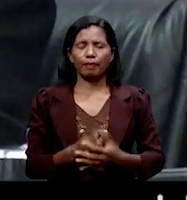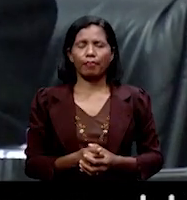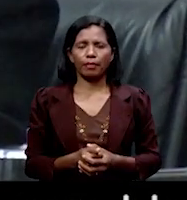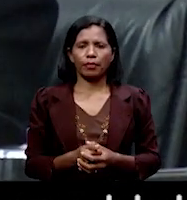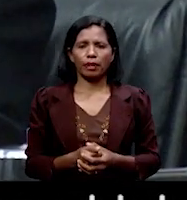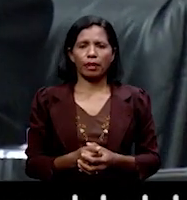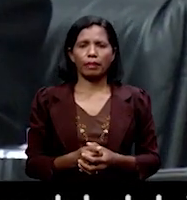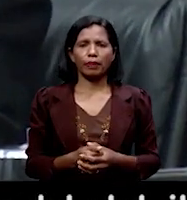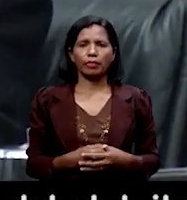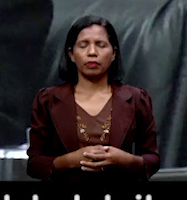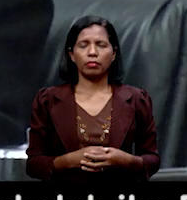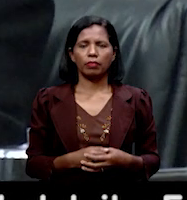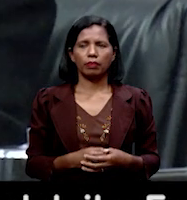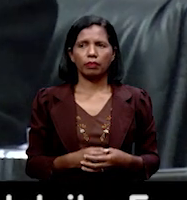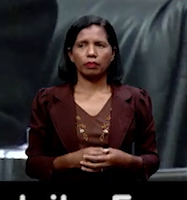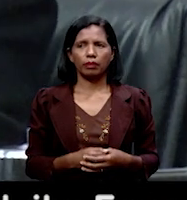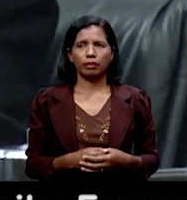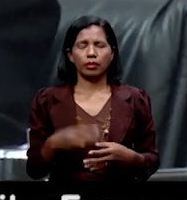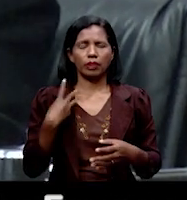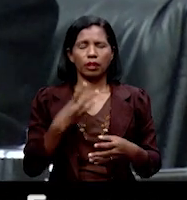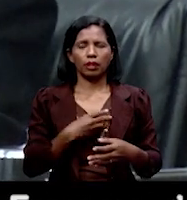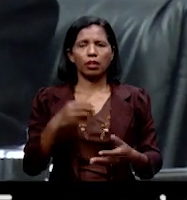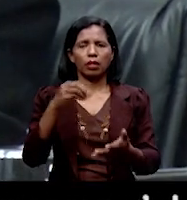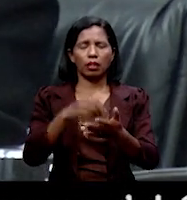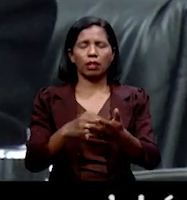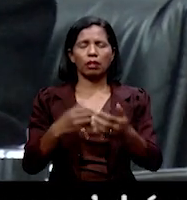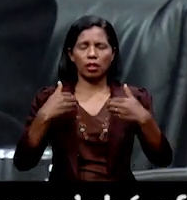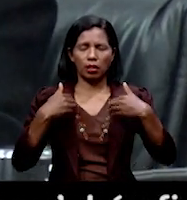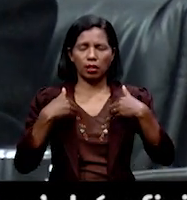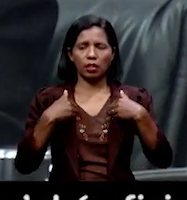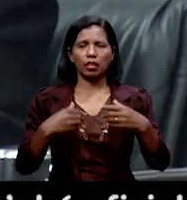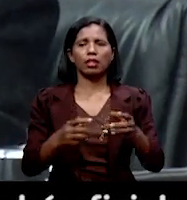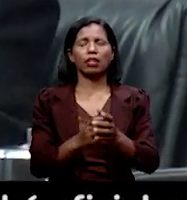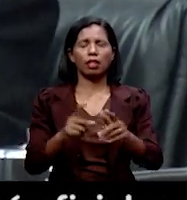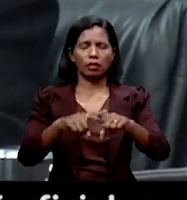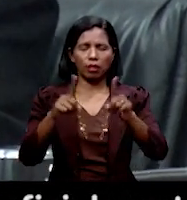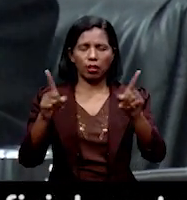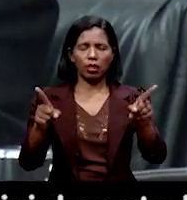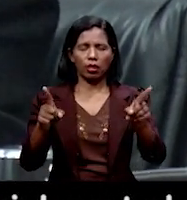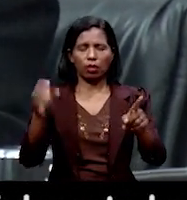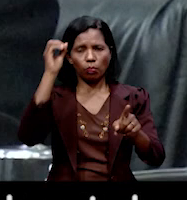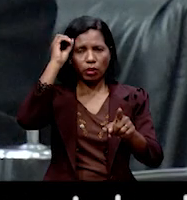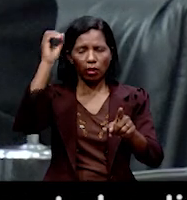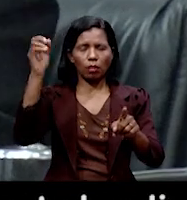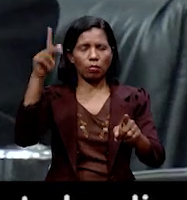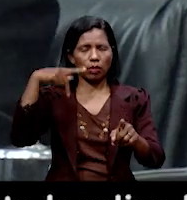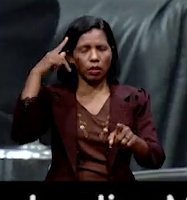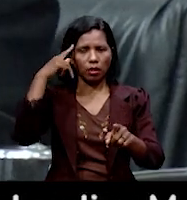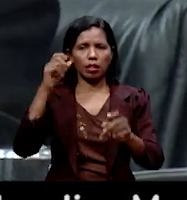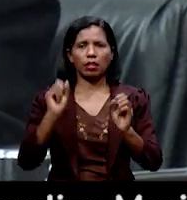Resistamos ainda com apreço às diversas intervenções e às diferentes opiniões político-partidárias, que apesar